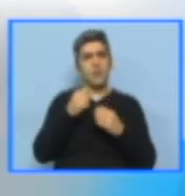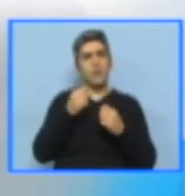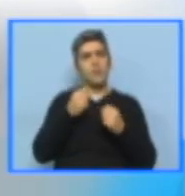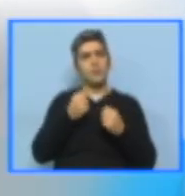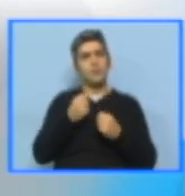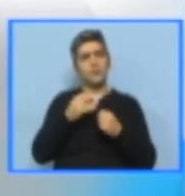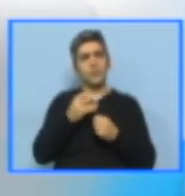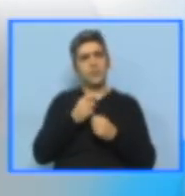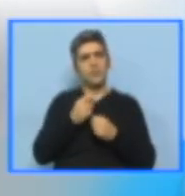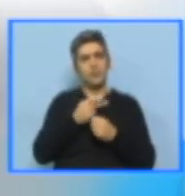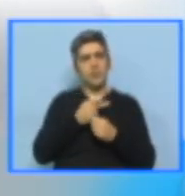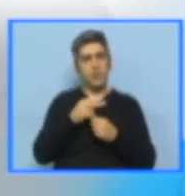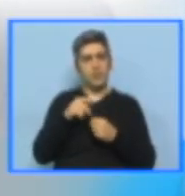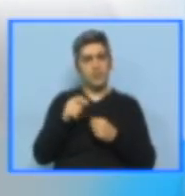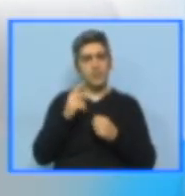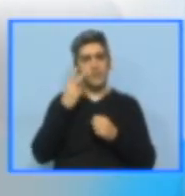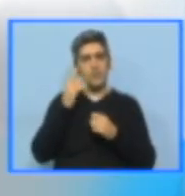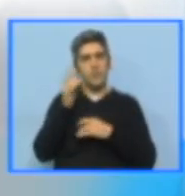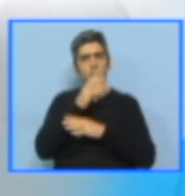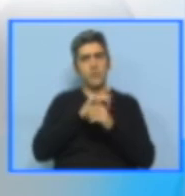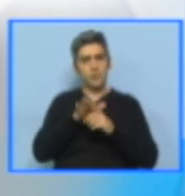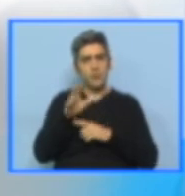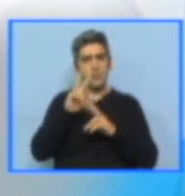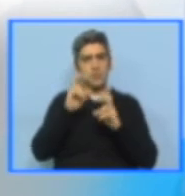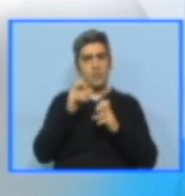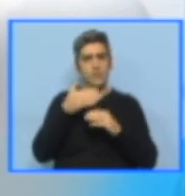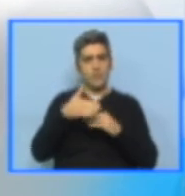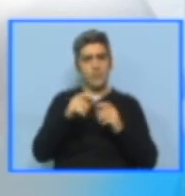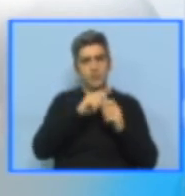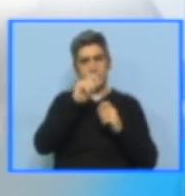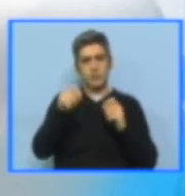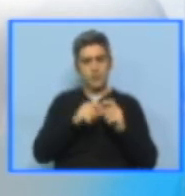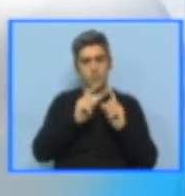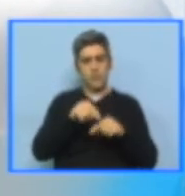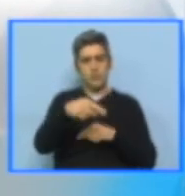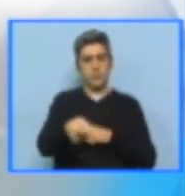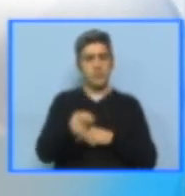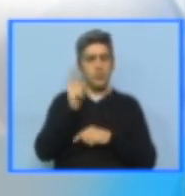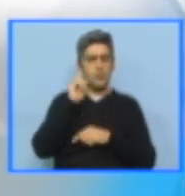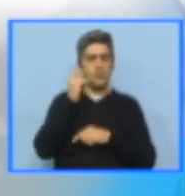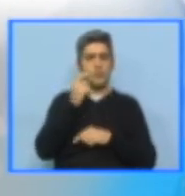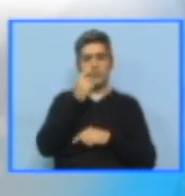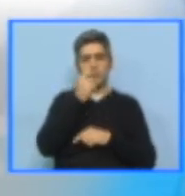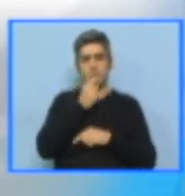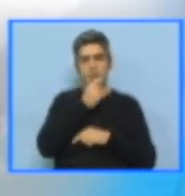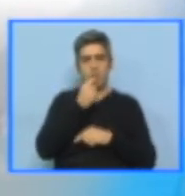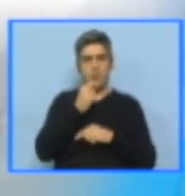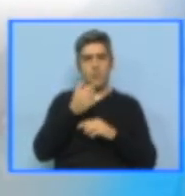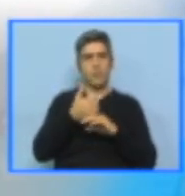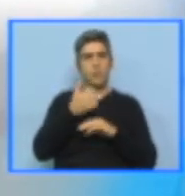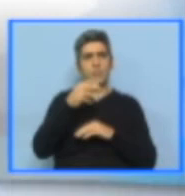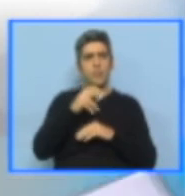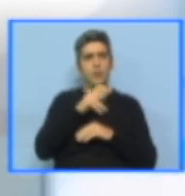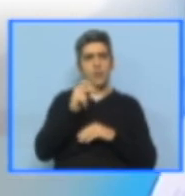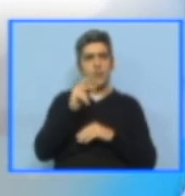na vida europeia. Um tema para um ciclo de encontros que começam já no dia 2 de maio, na Torre da Marca, sede da Fundação